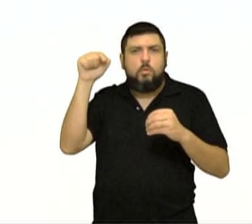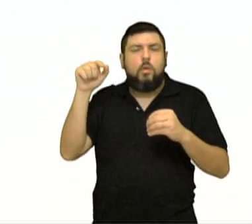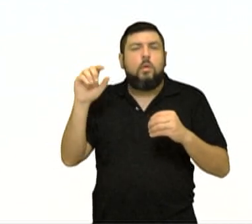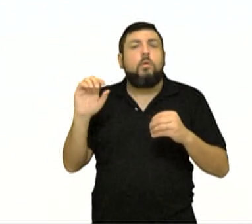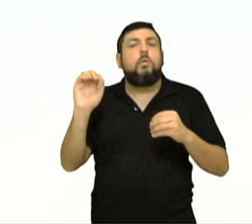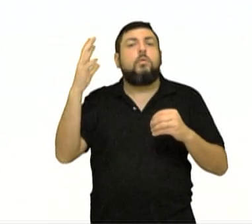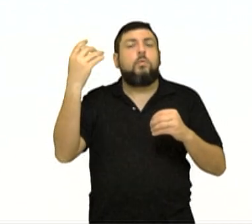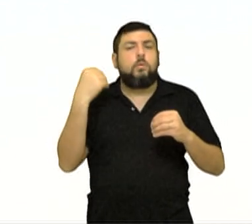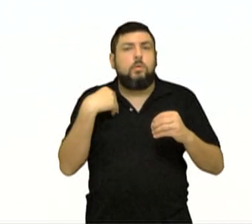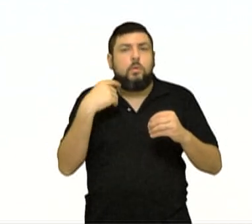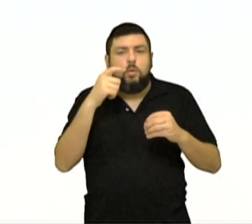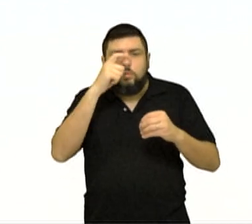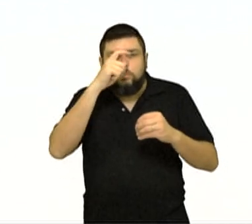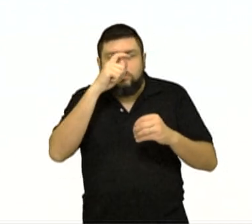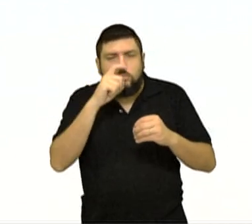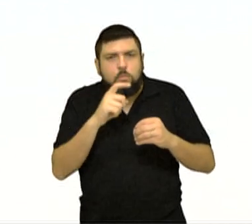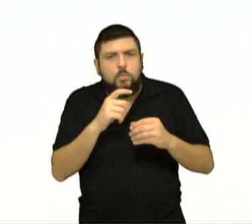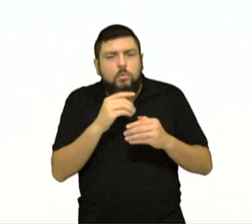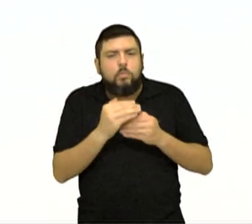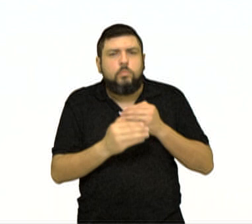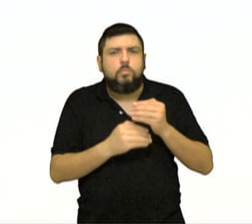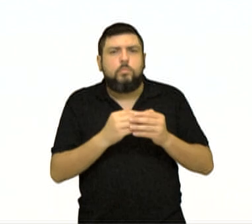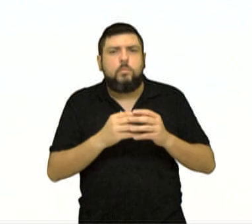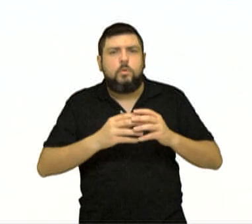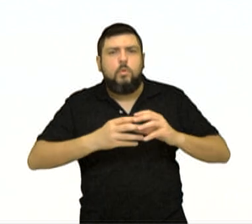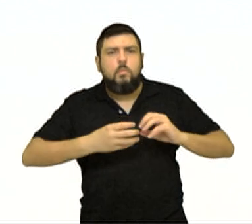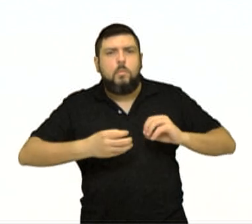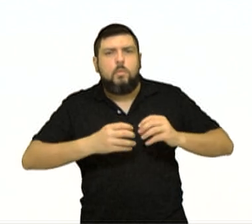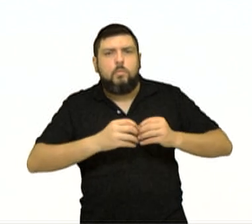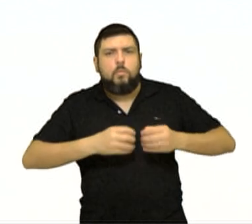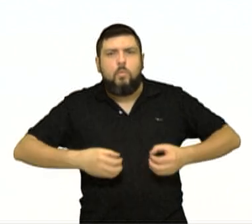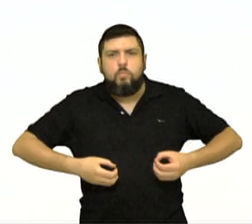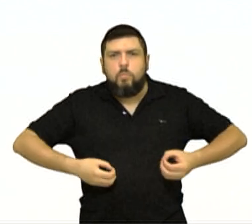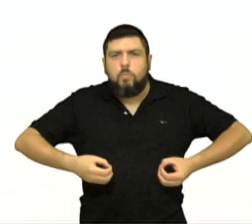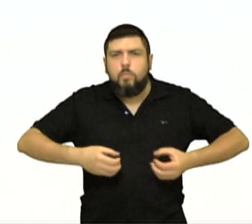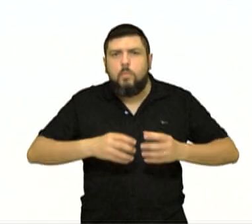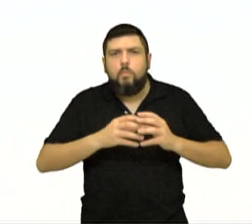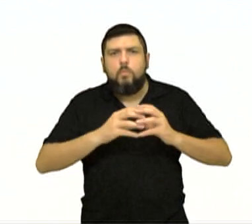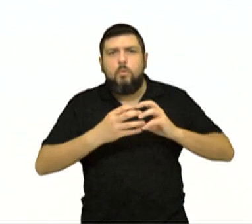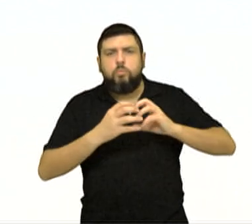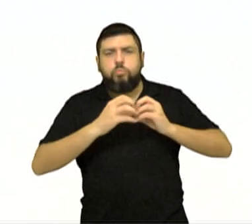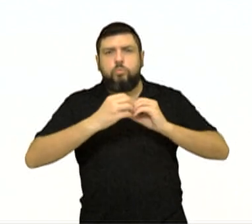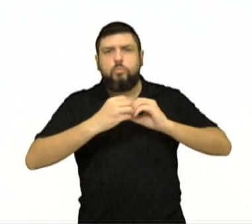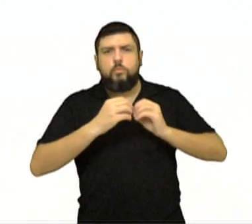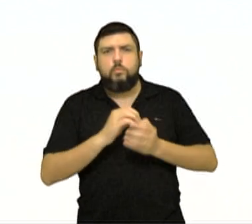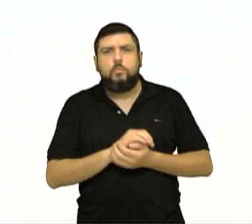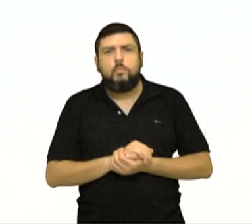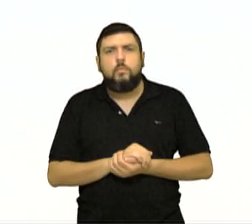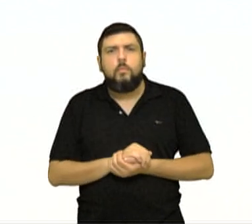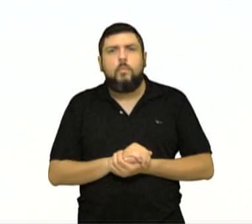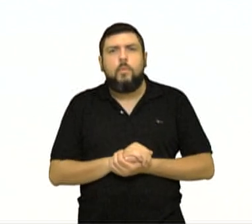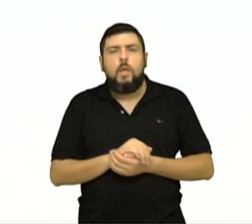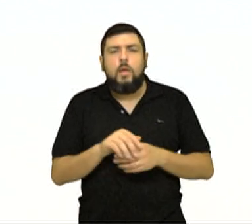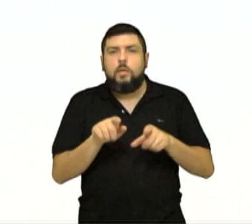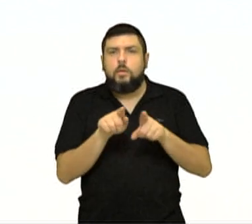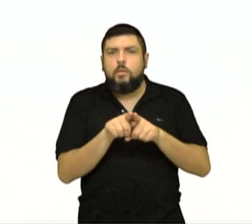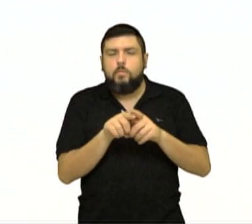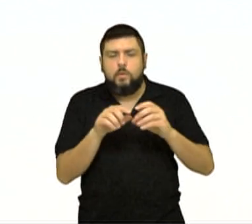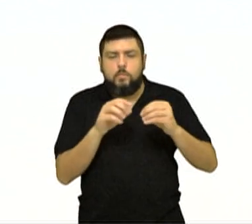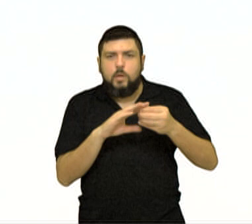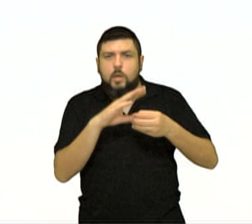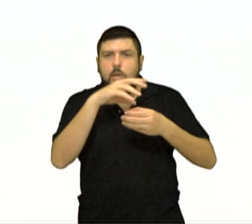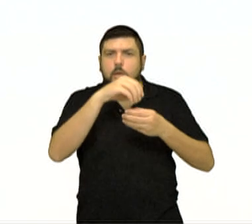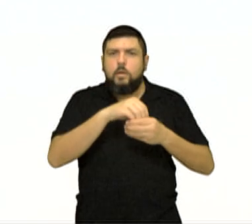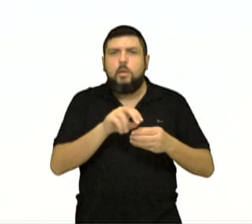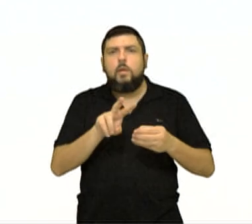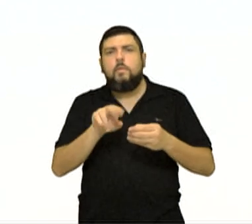ele vai continuar o processo amadurecendo outros ovócitos, né? Então eles armazenam uma grande quantidade de vitelo que vai